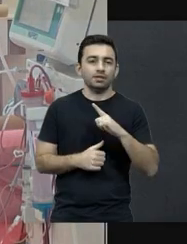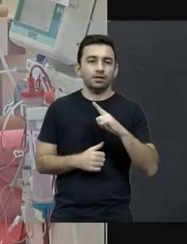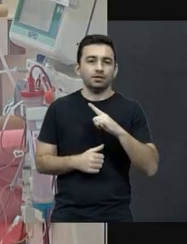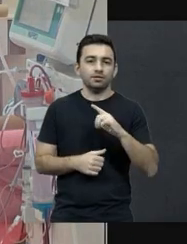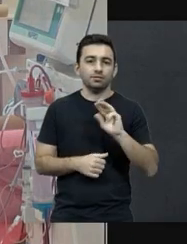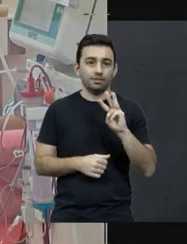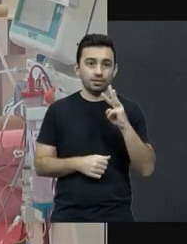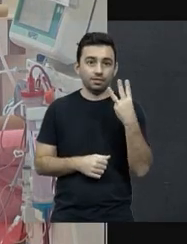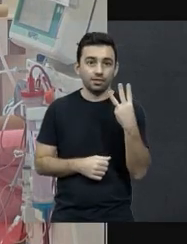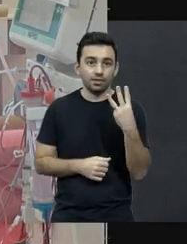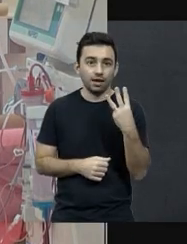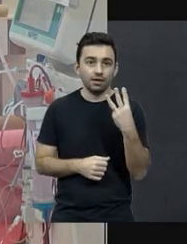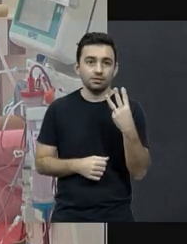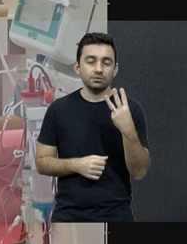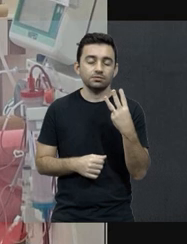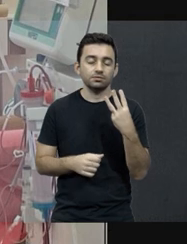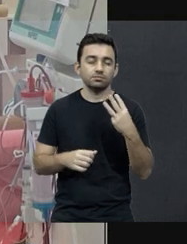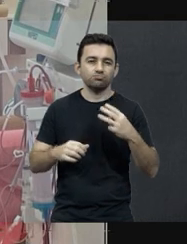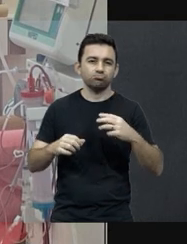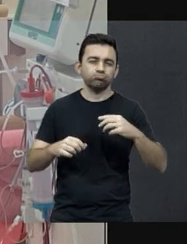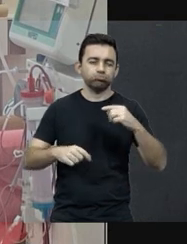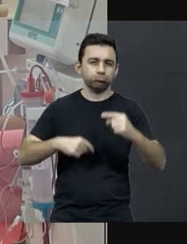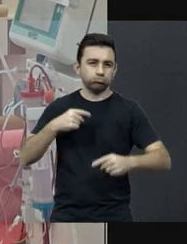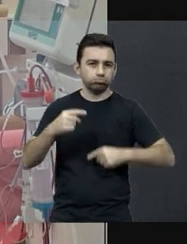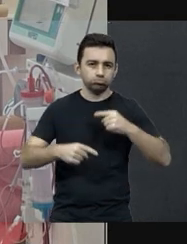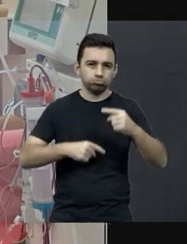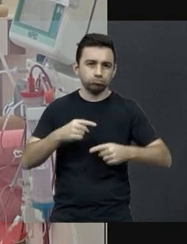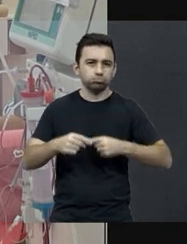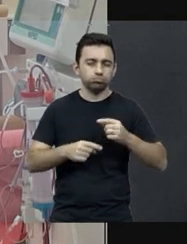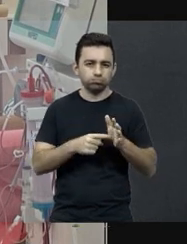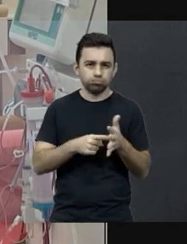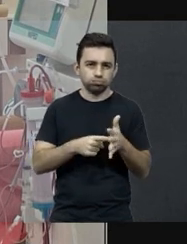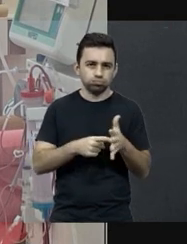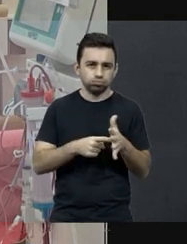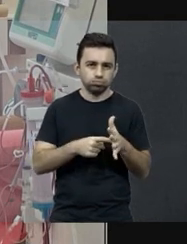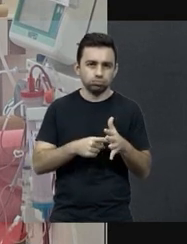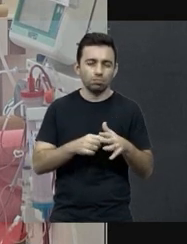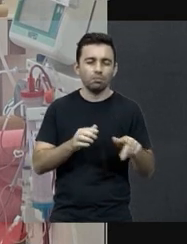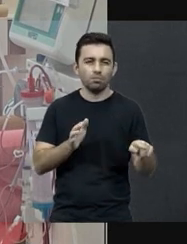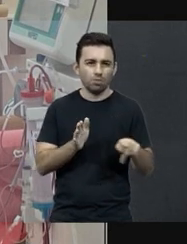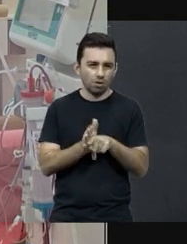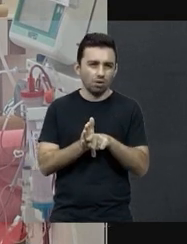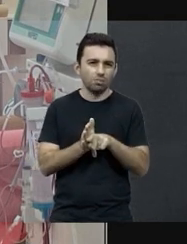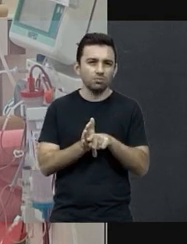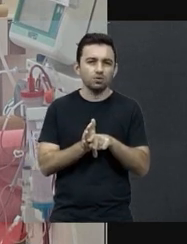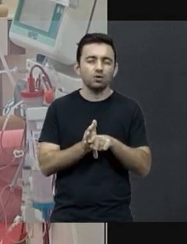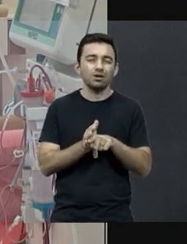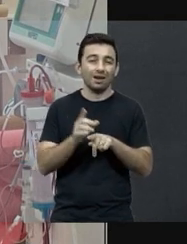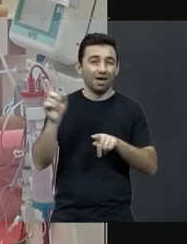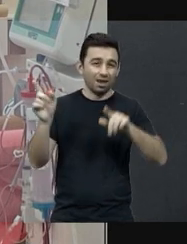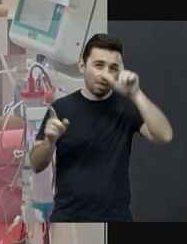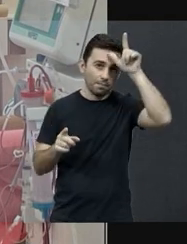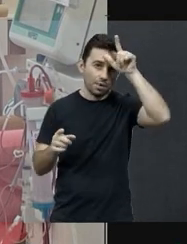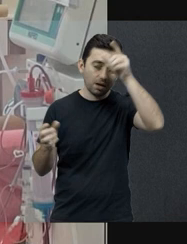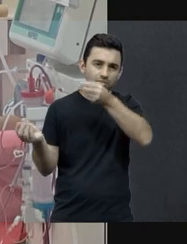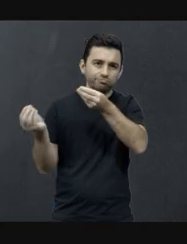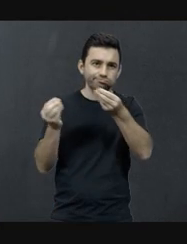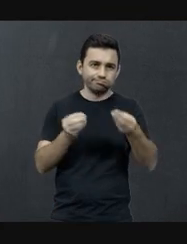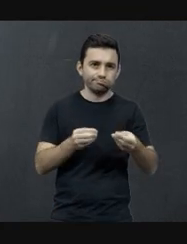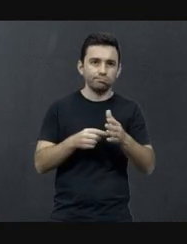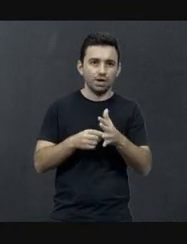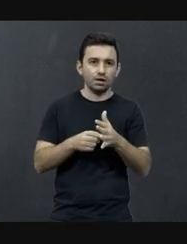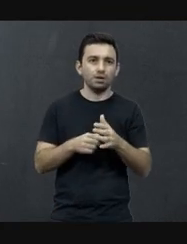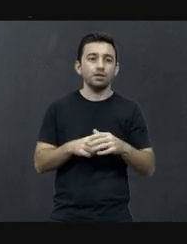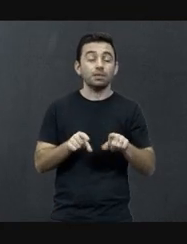3 máquinas de hemodiálise importadas da Alemanha, última geração, também entregamos, acho que tem mais uma imagem ali de